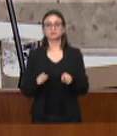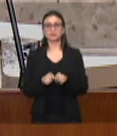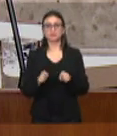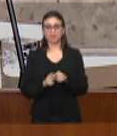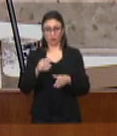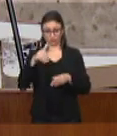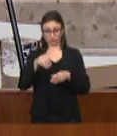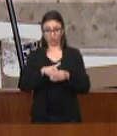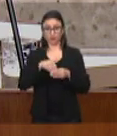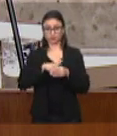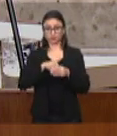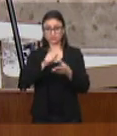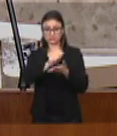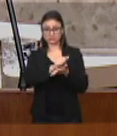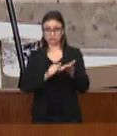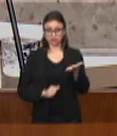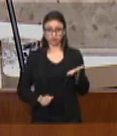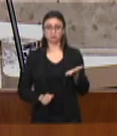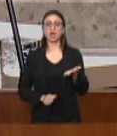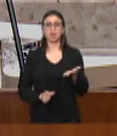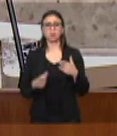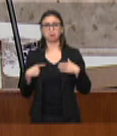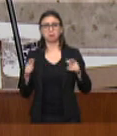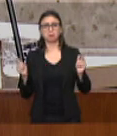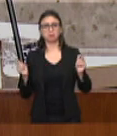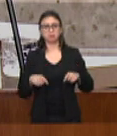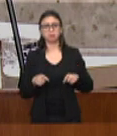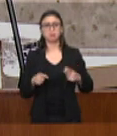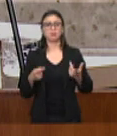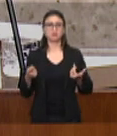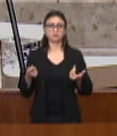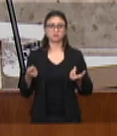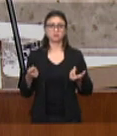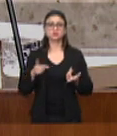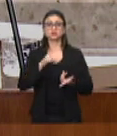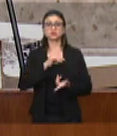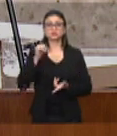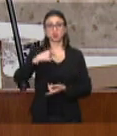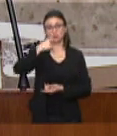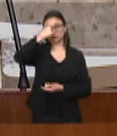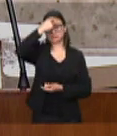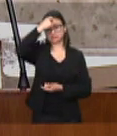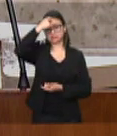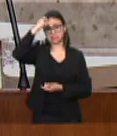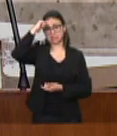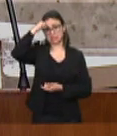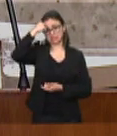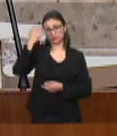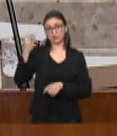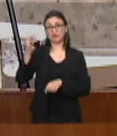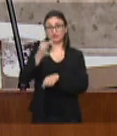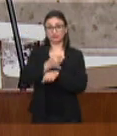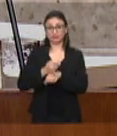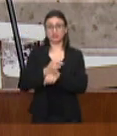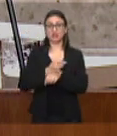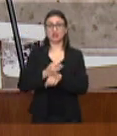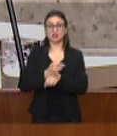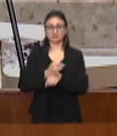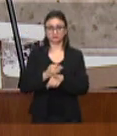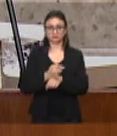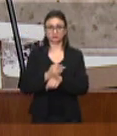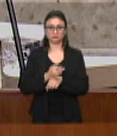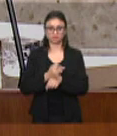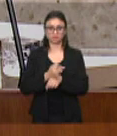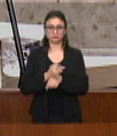voto escrito, eu abordo a possibilidade de considerarmos o Dia da Consciência Negra como um feriado de